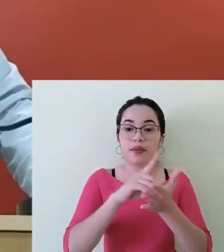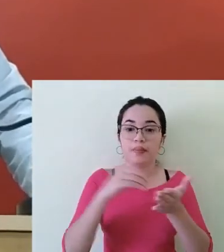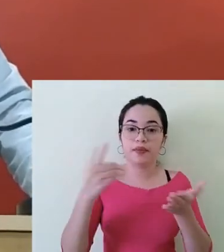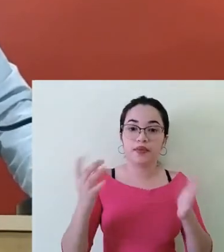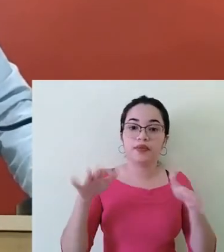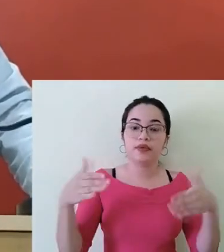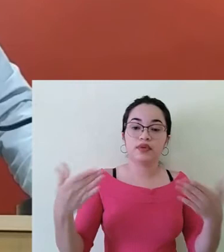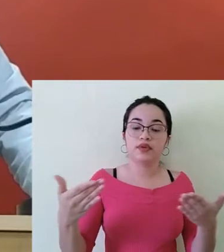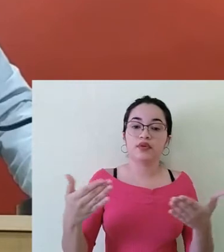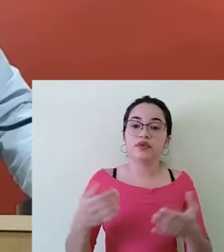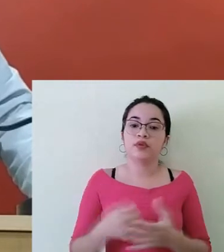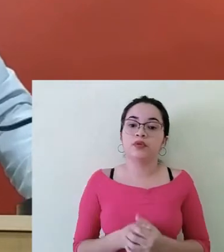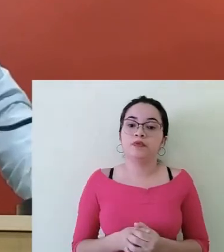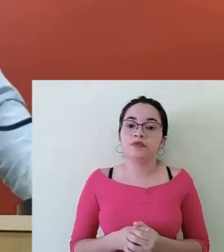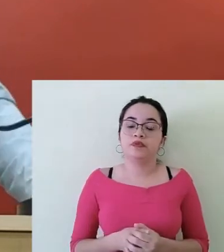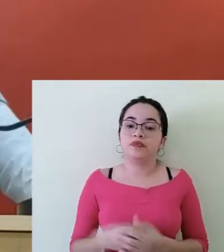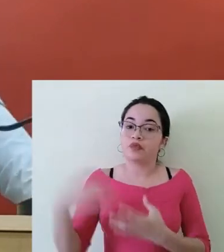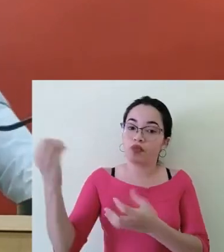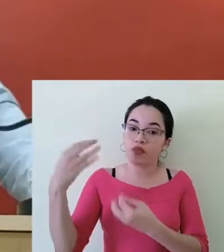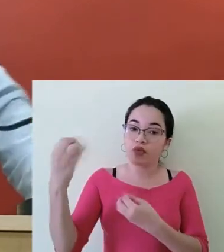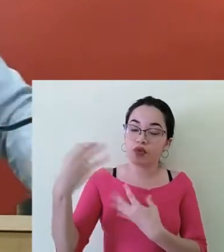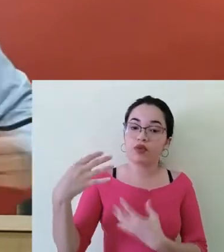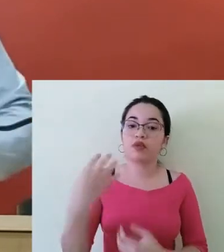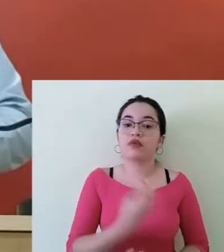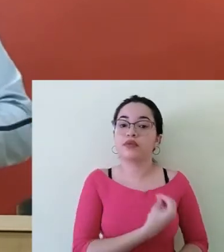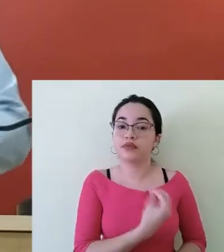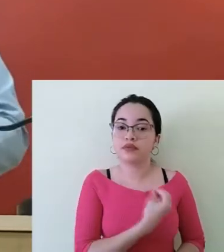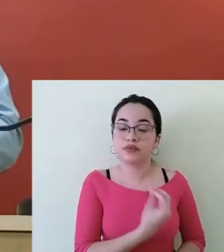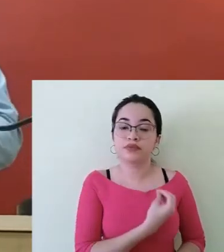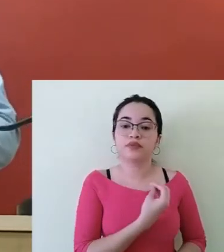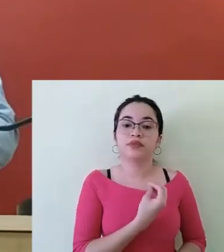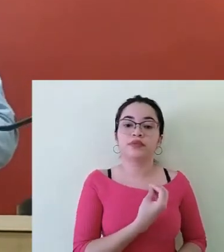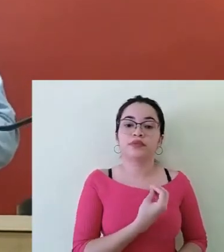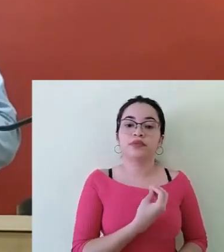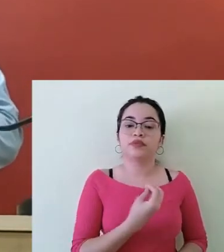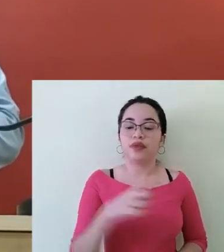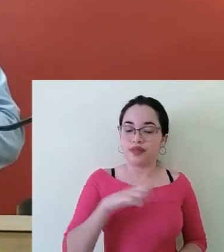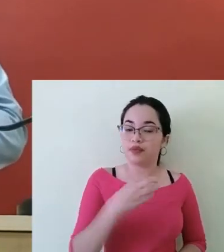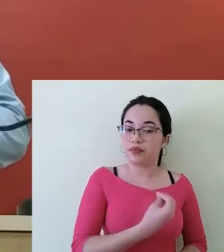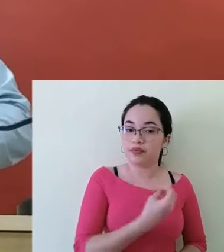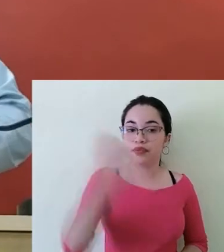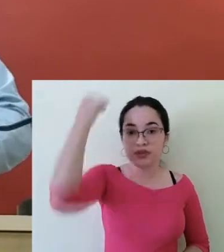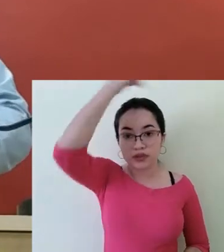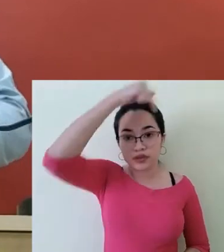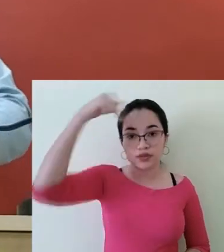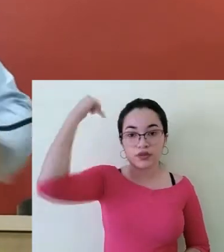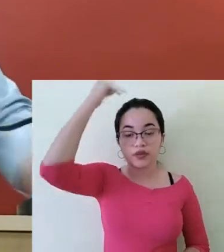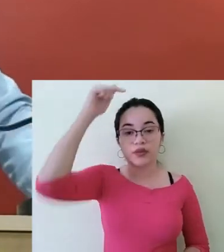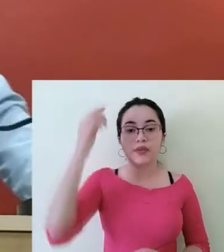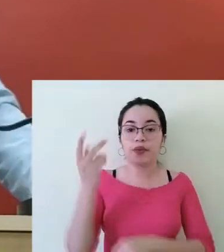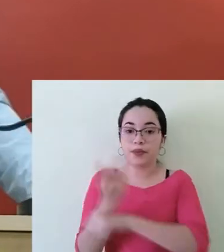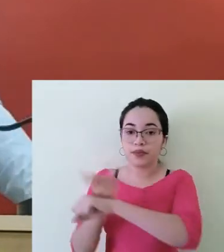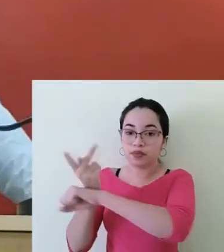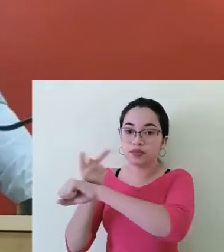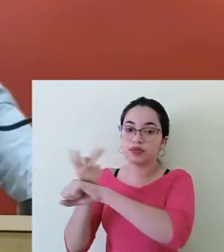Bíblia, portanto, ela nos exorta a vivermos uma vida de santidade, a buscarmos